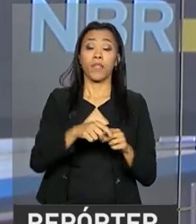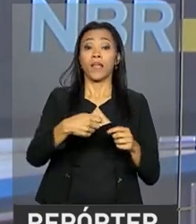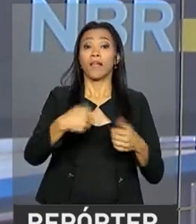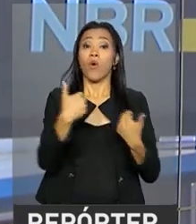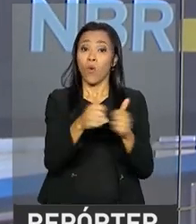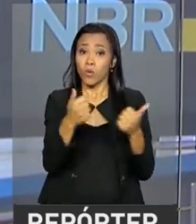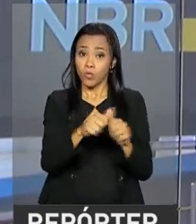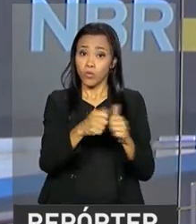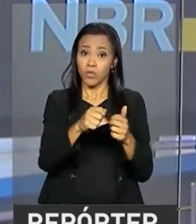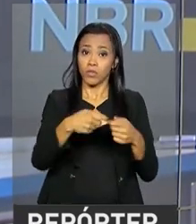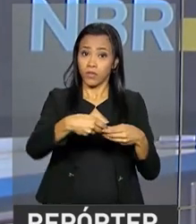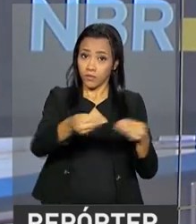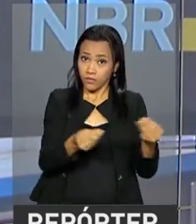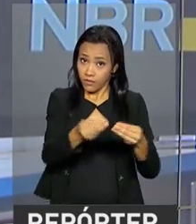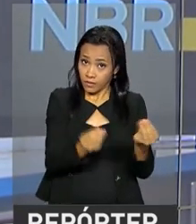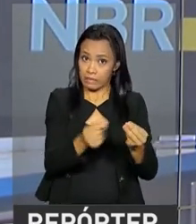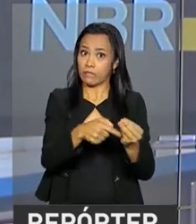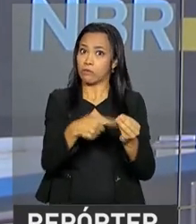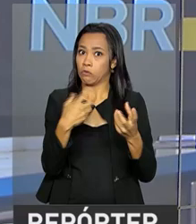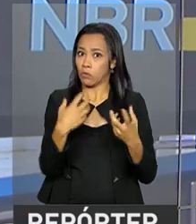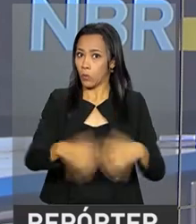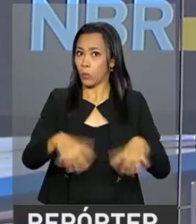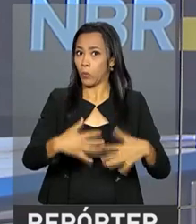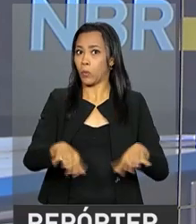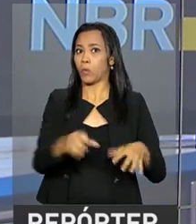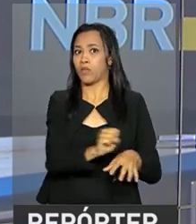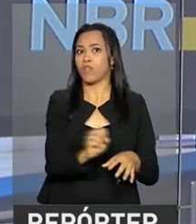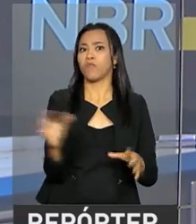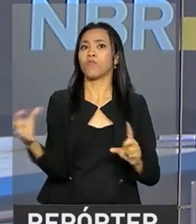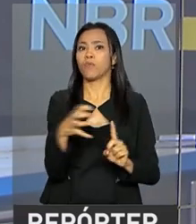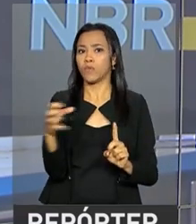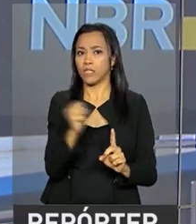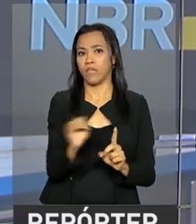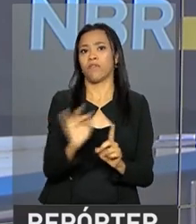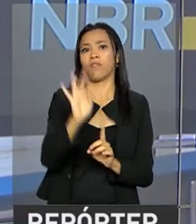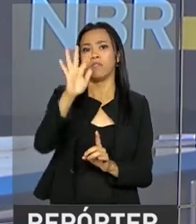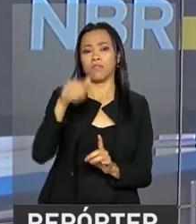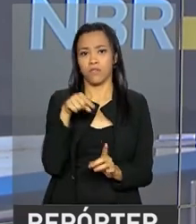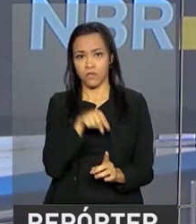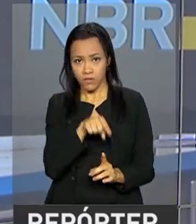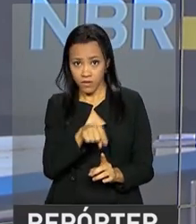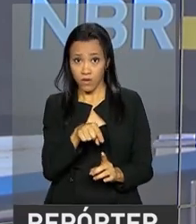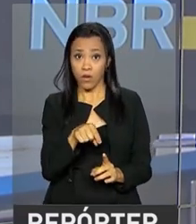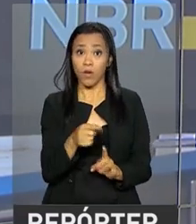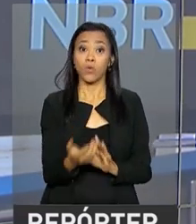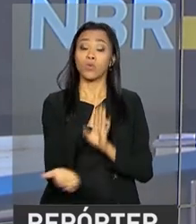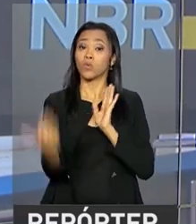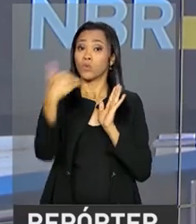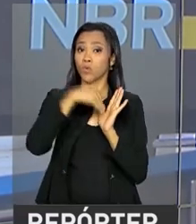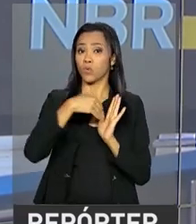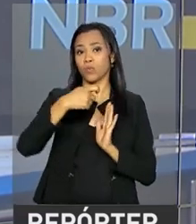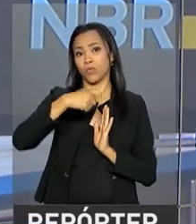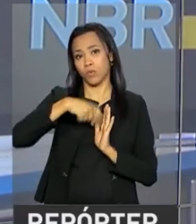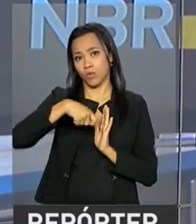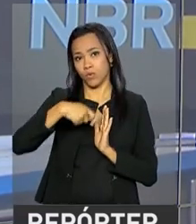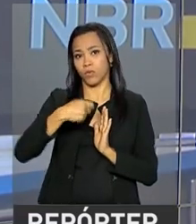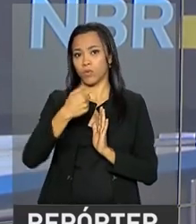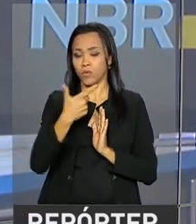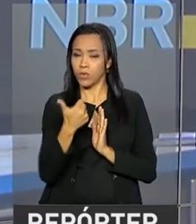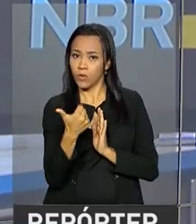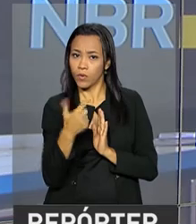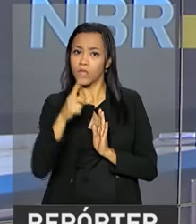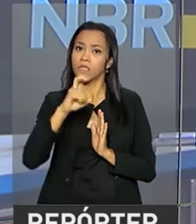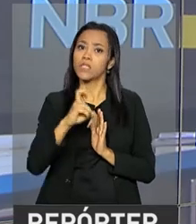urbanos tiveram o maior impacto na inflação mensal o índice acumulado dos últimos 12 meses está